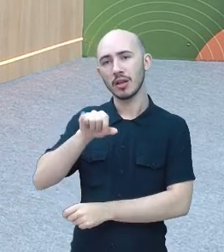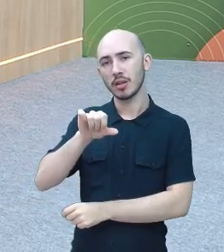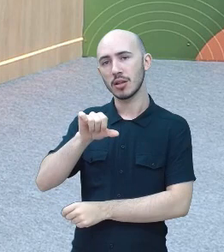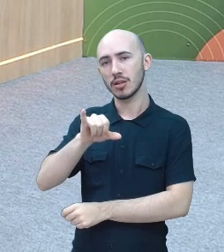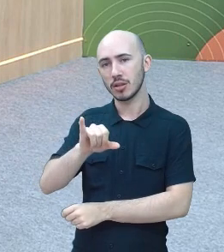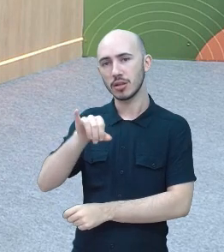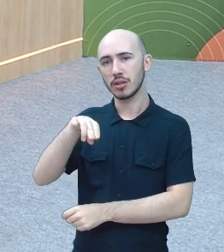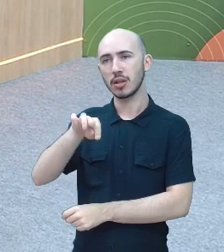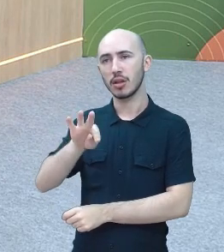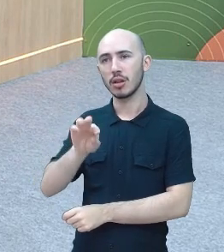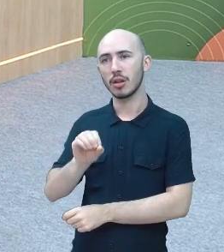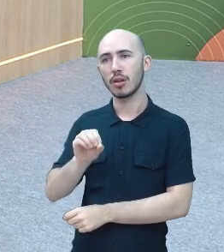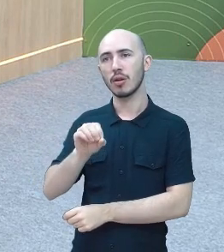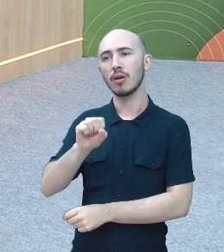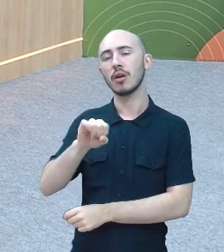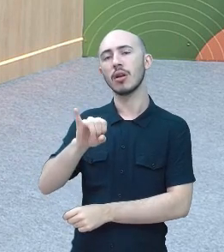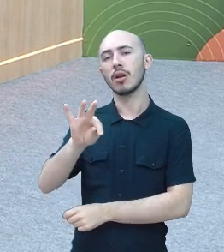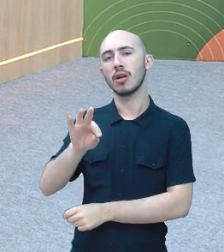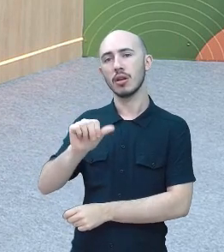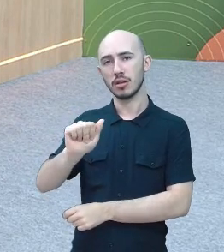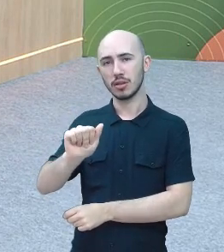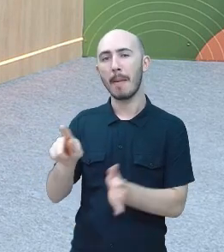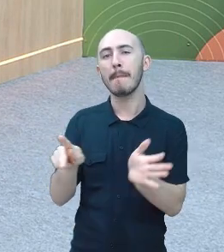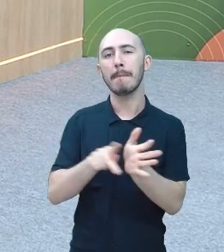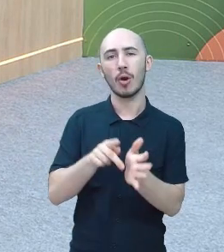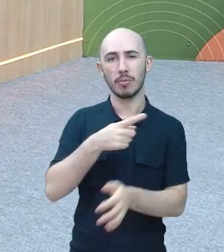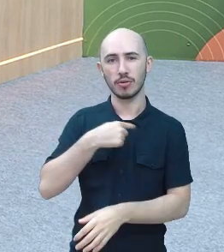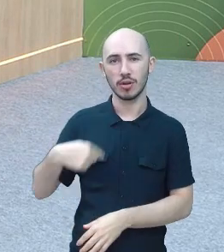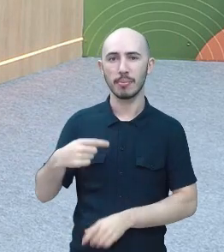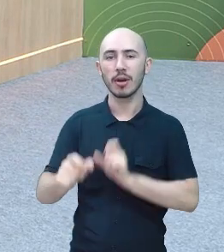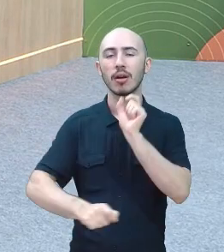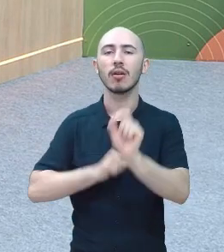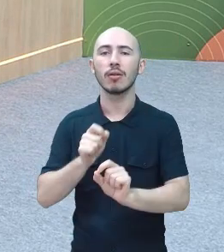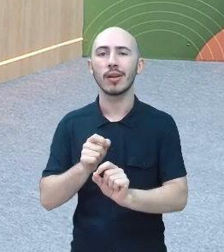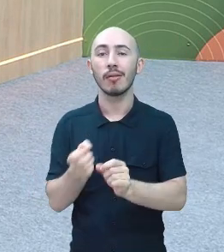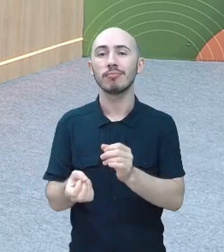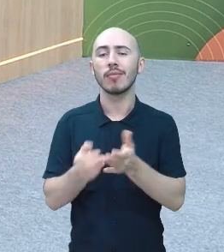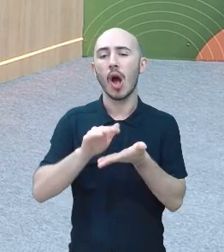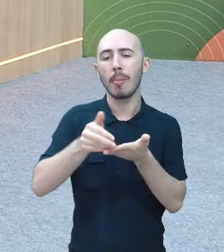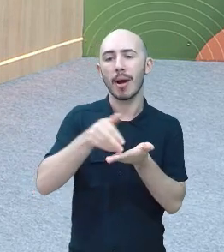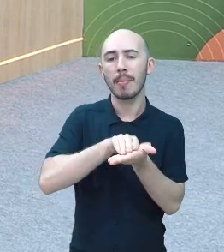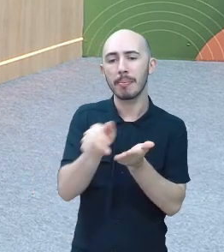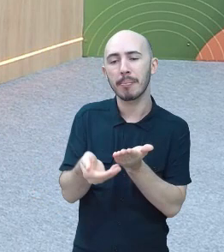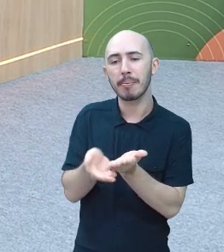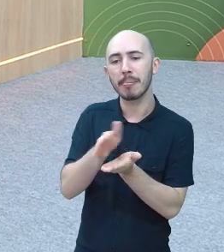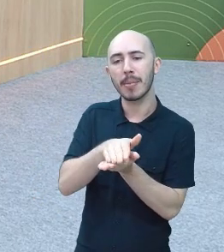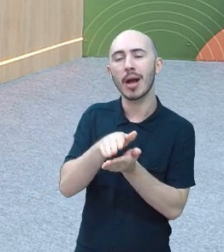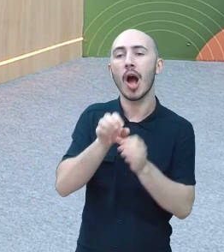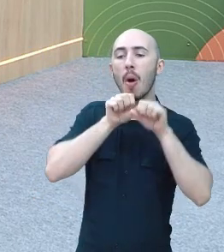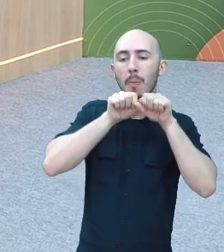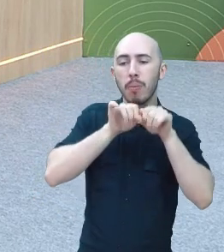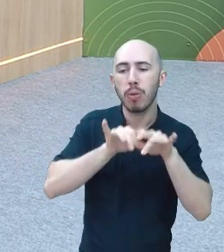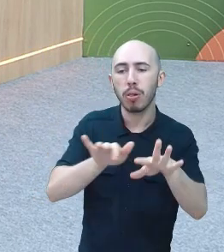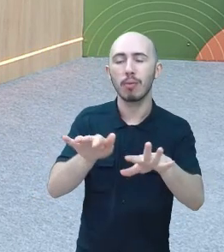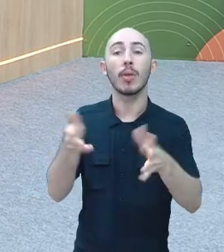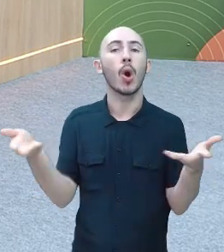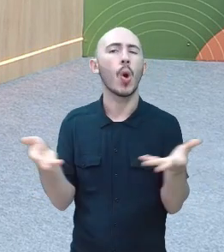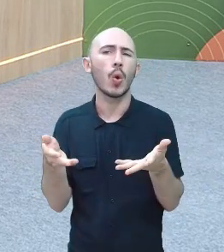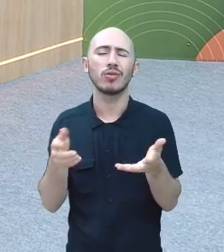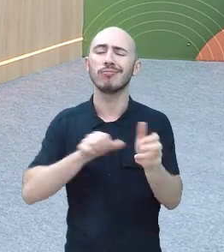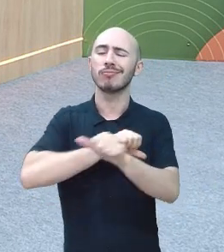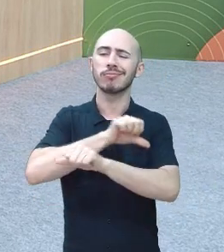certo? Com o tempo, com a propagação do uso dos origamis, existem formas diferentes hoje. Hoje já se